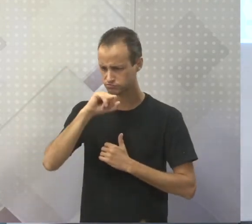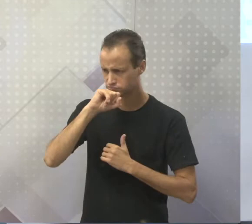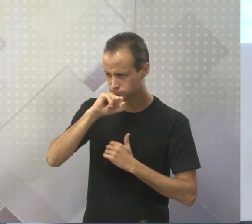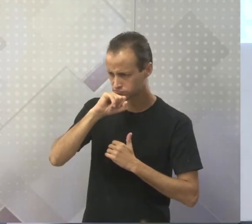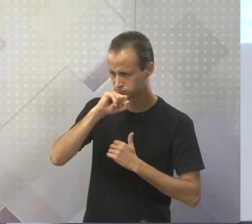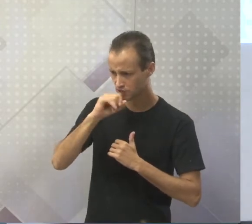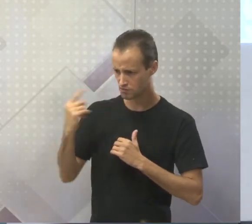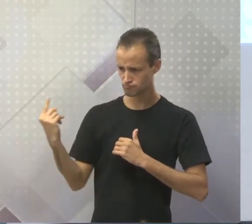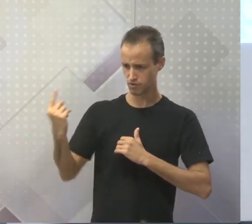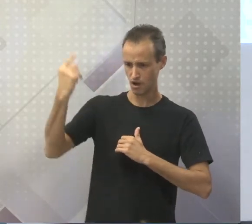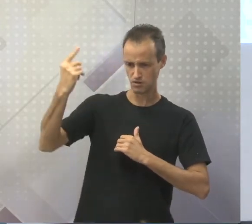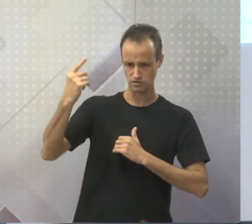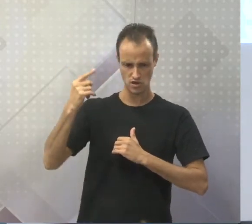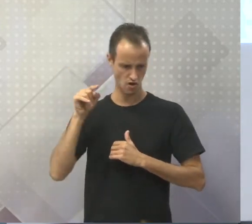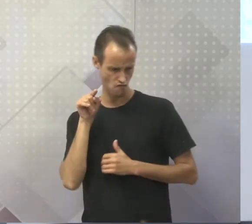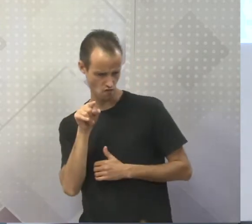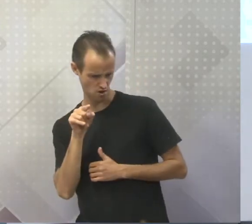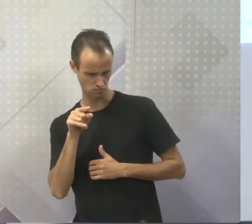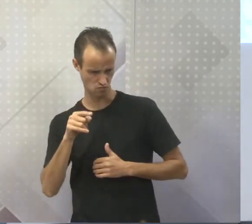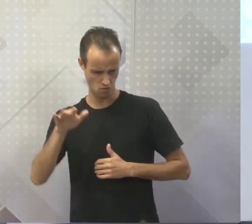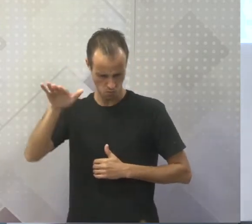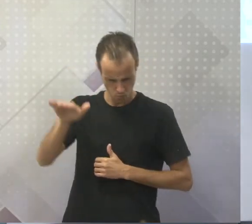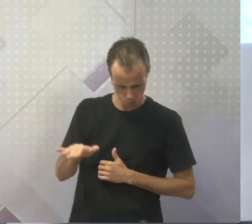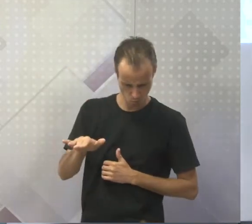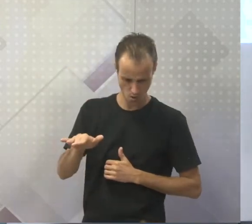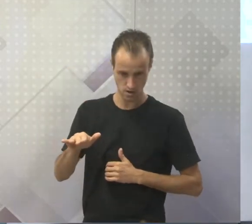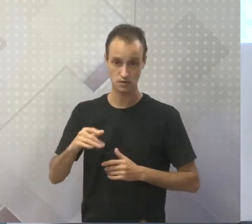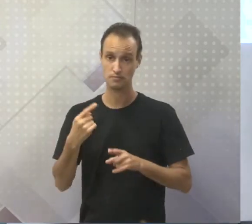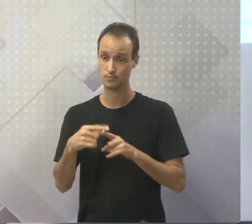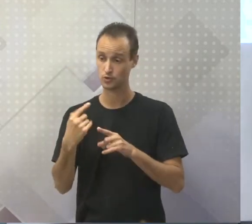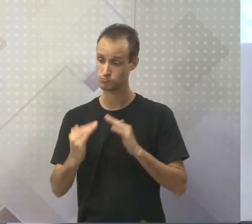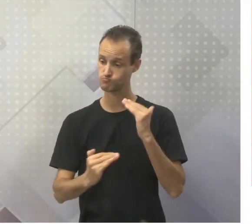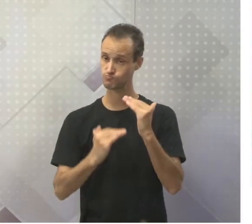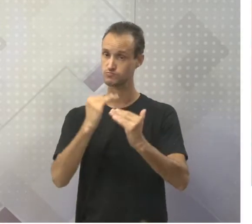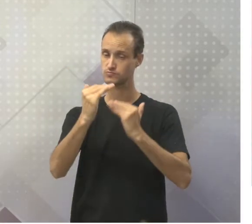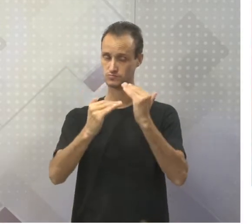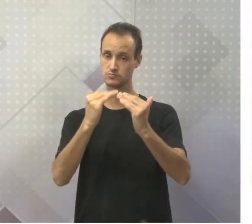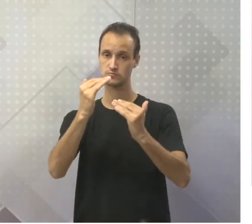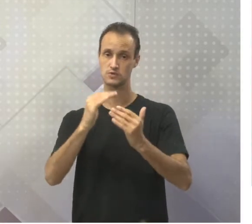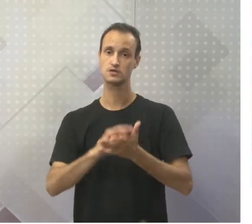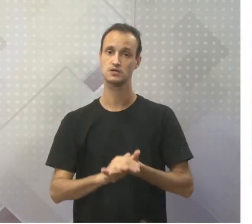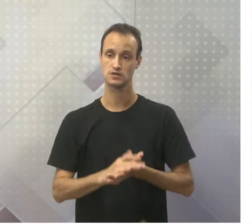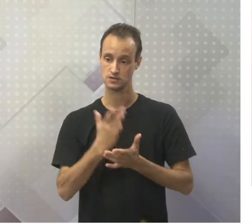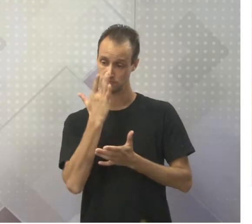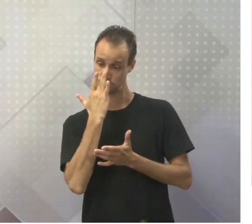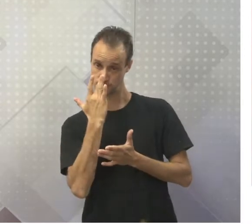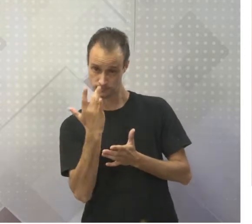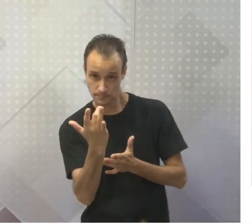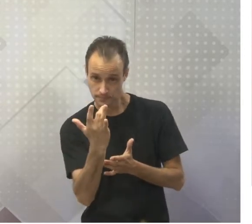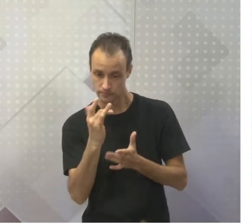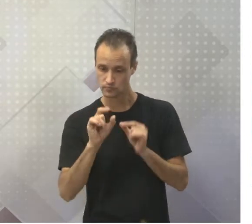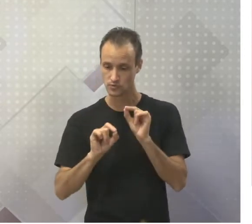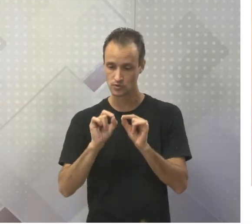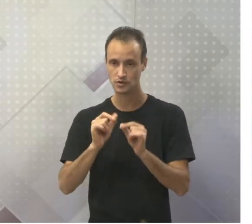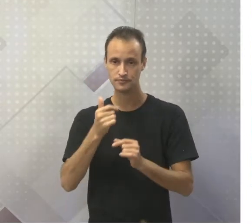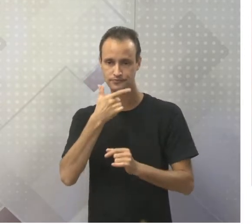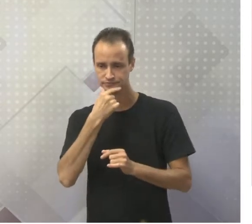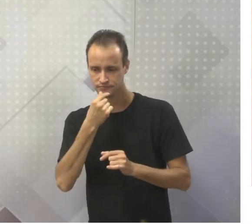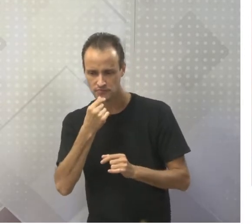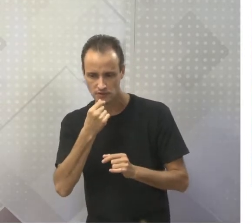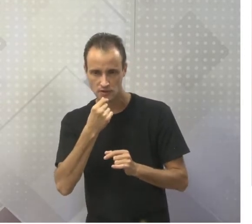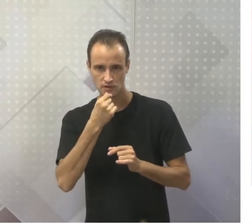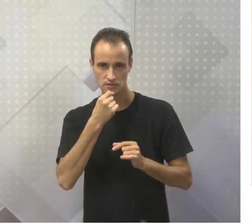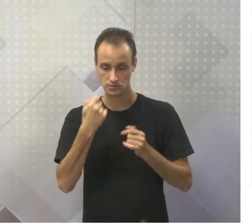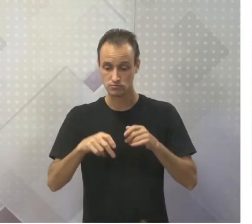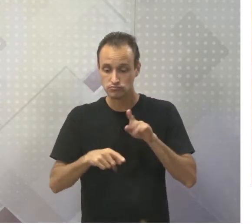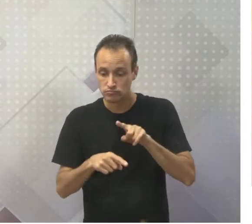porque você entrou nesse processo muito cedo. Existem tratamentos para isso. Já das meninas, o que é que eu tenho? A acne aparece